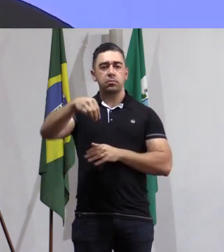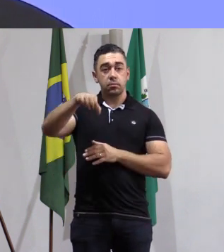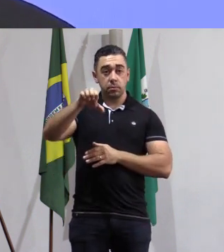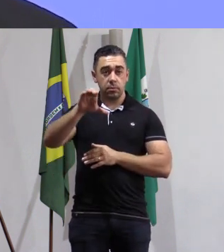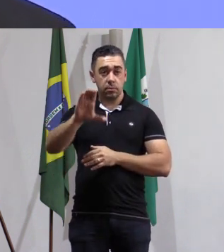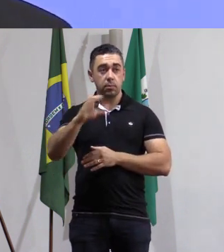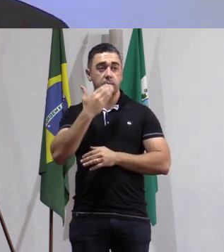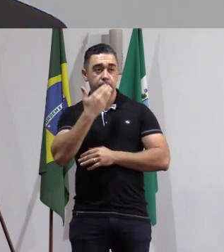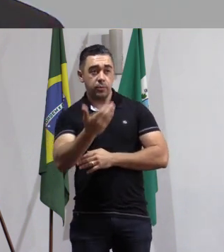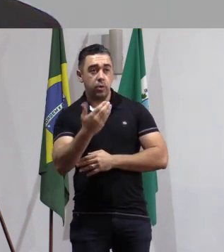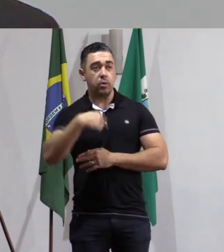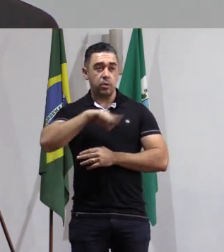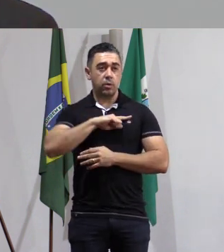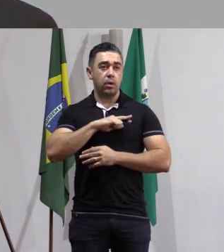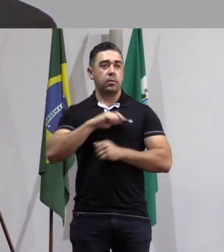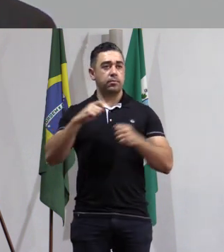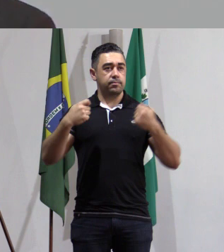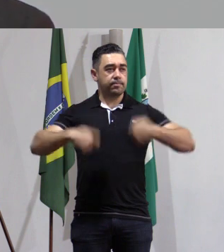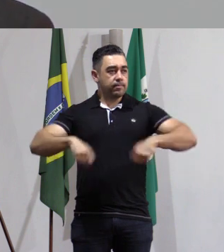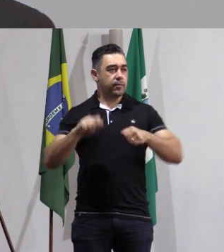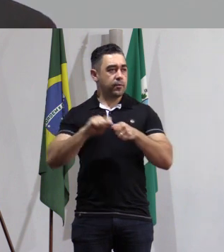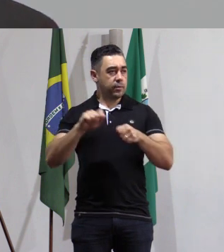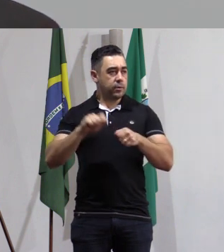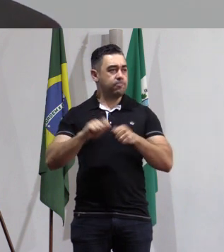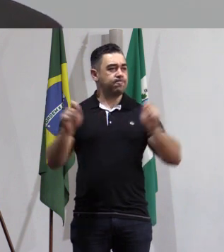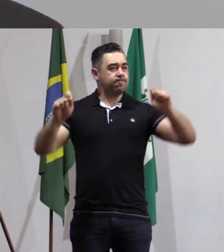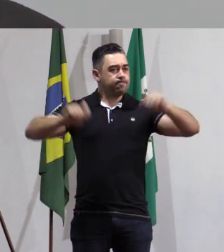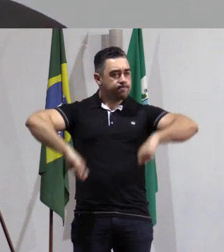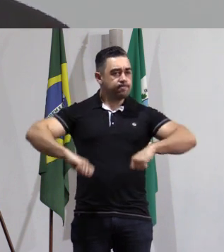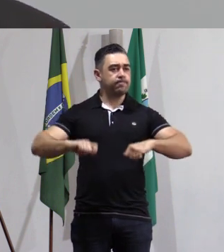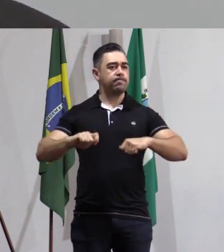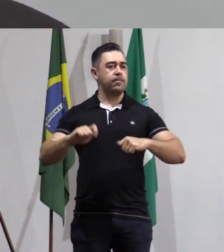temos que fazer o possível e o impossível, efetivamente,